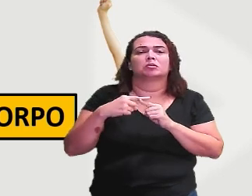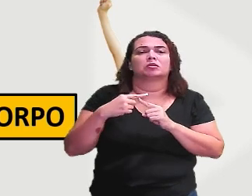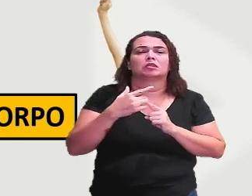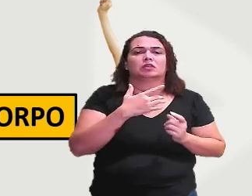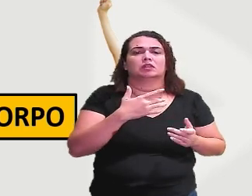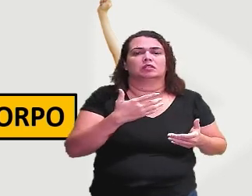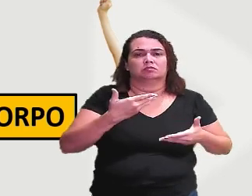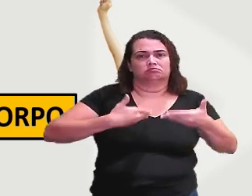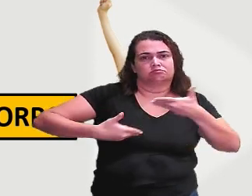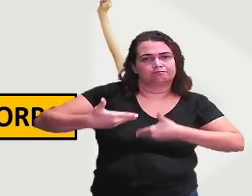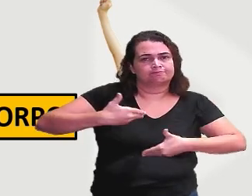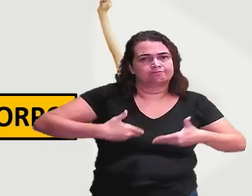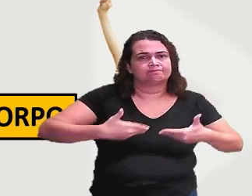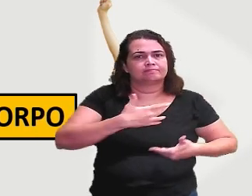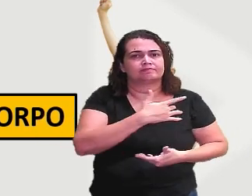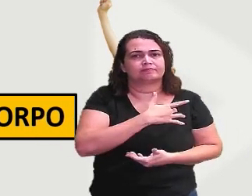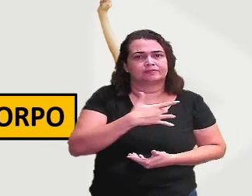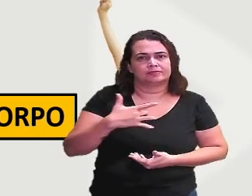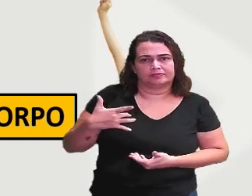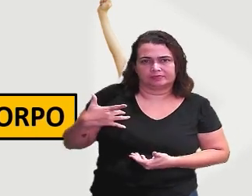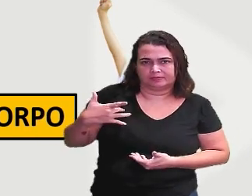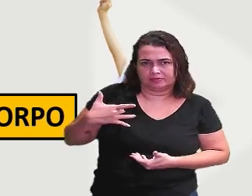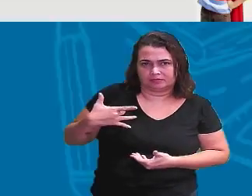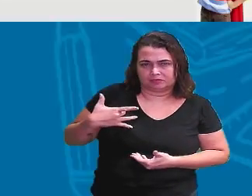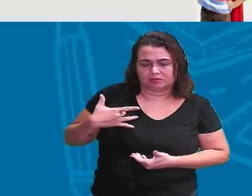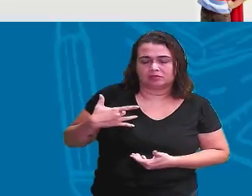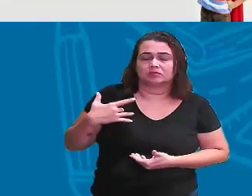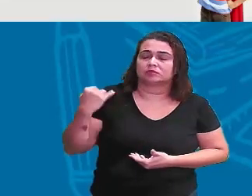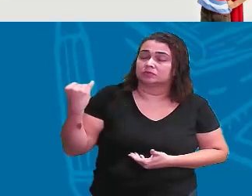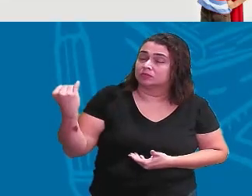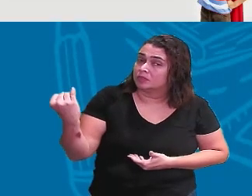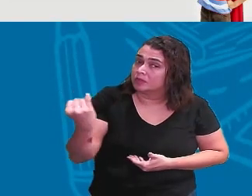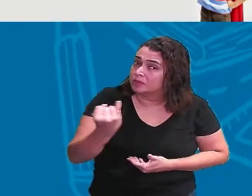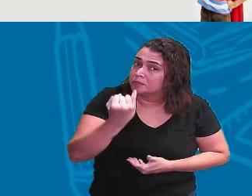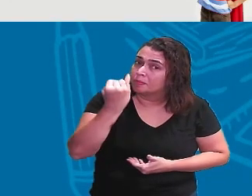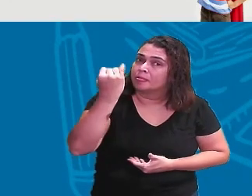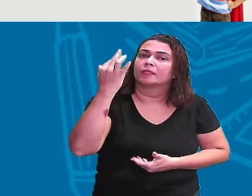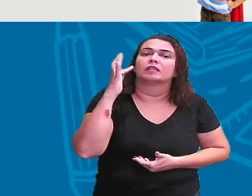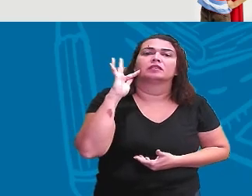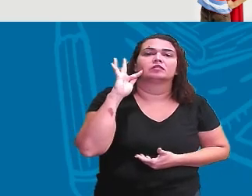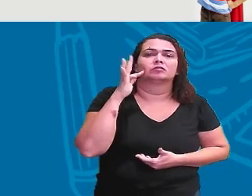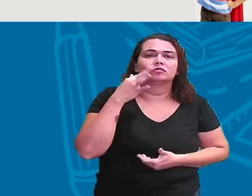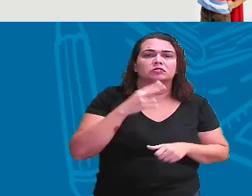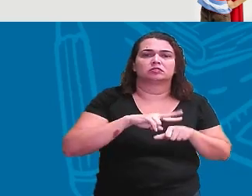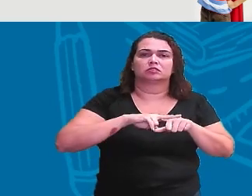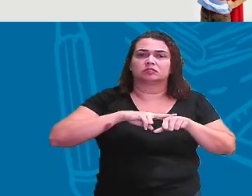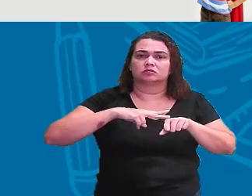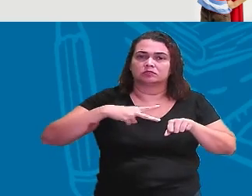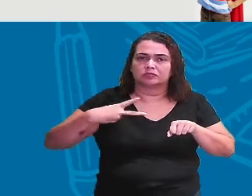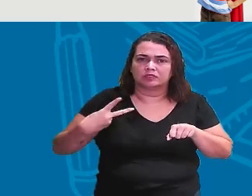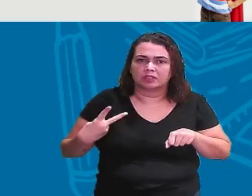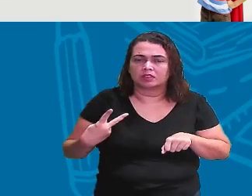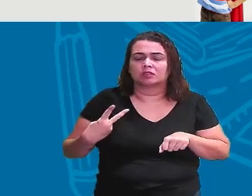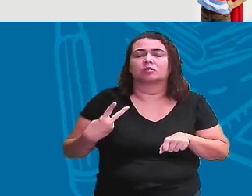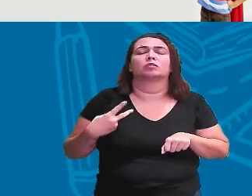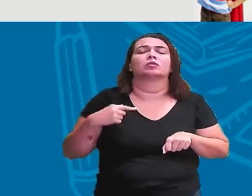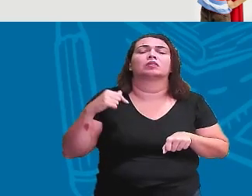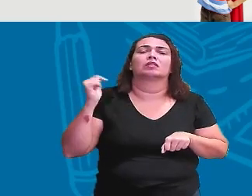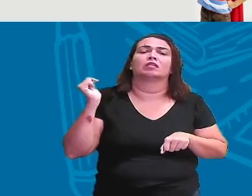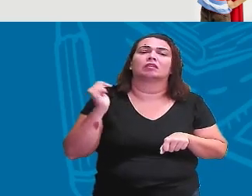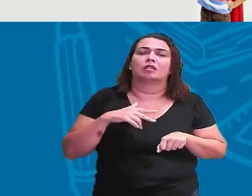organismo, E aí a gente traz a importância das frutas e das verduras, como importantes fontes